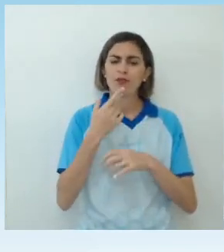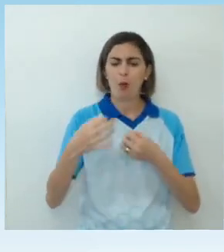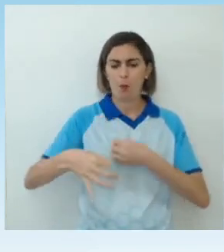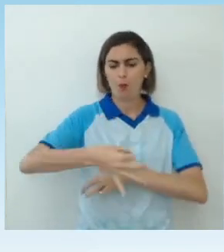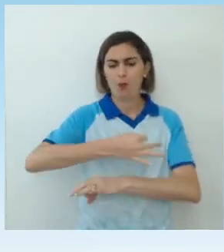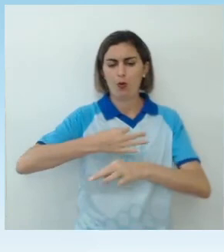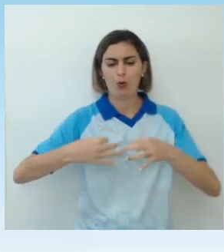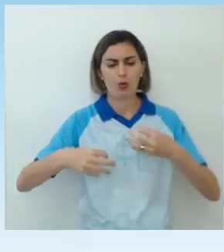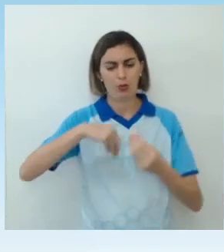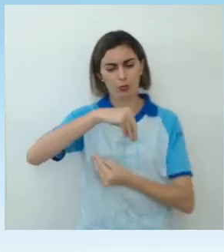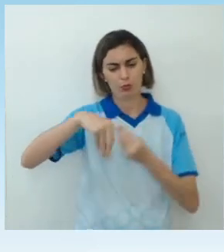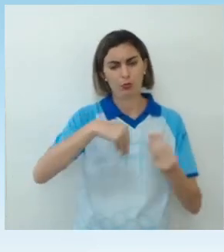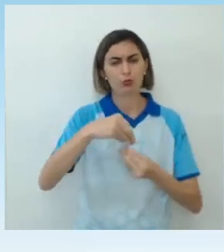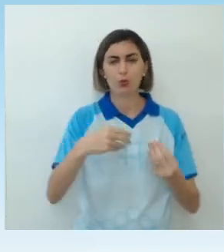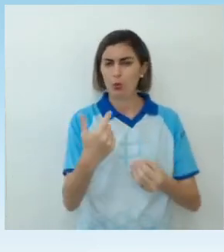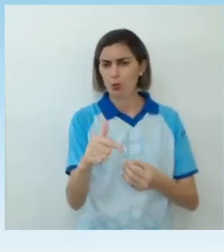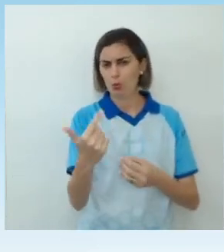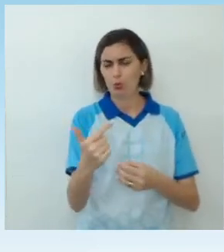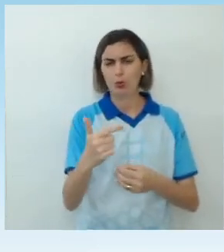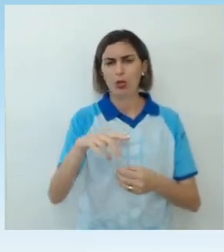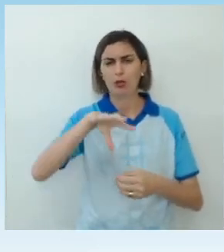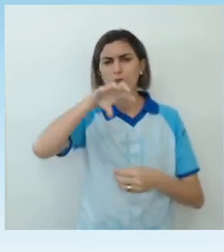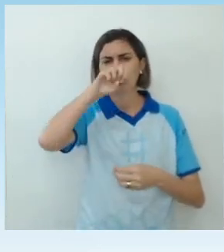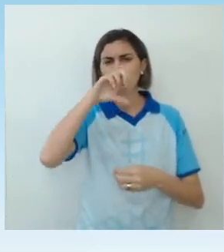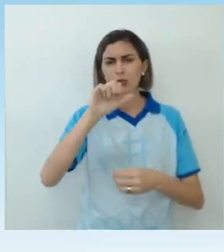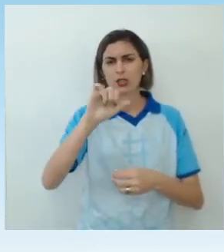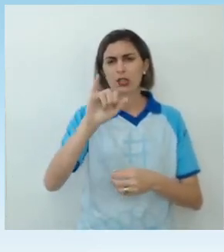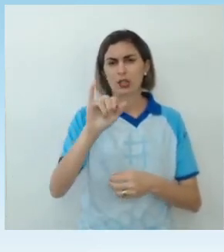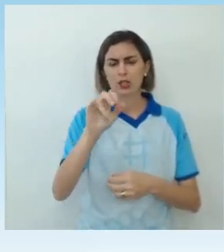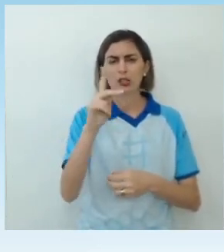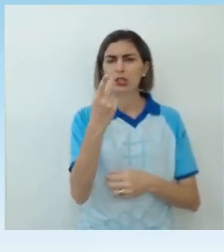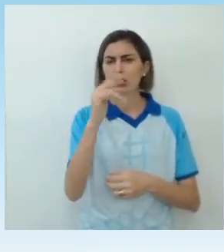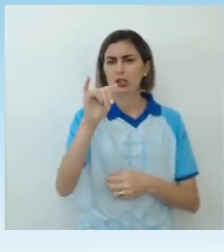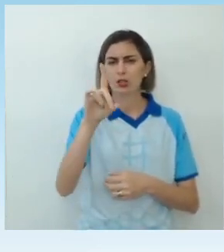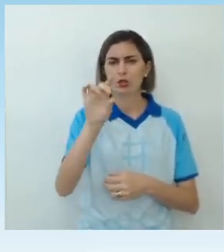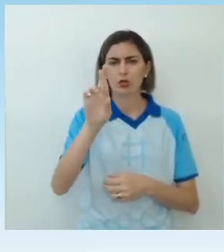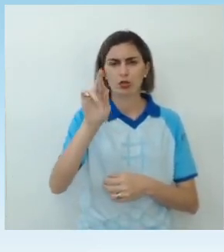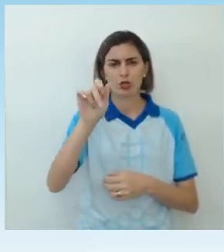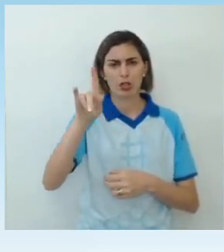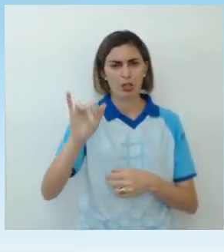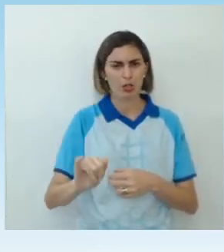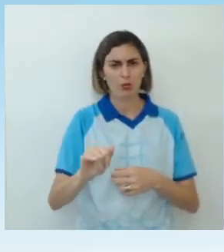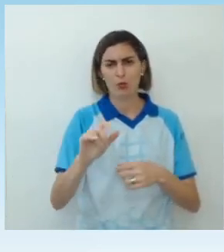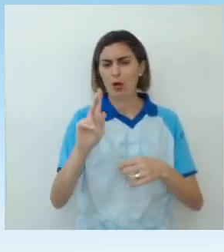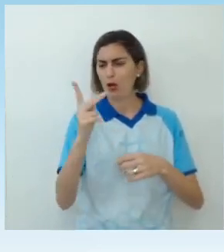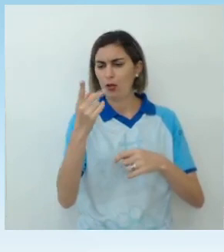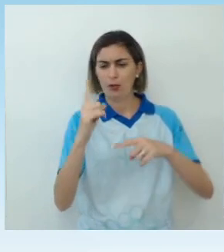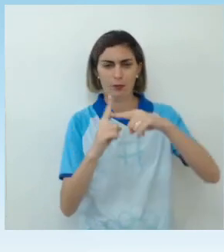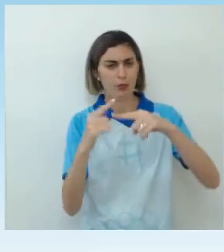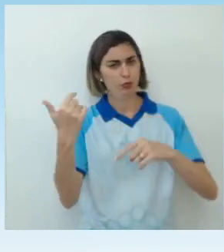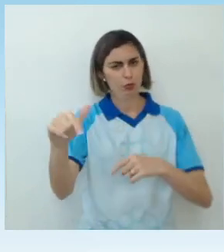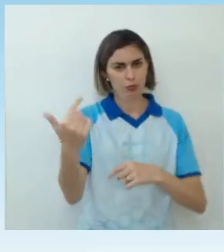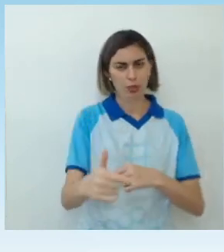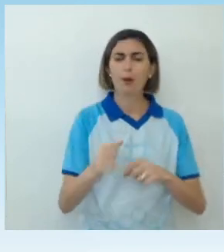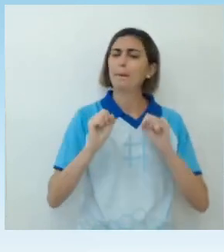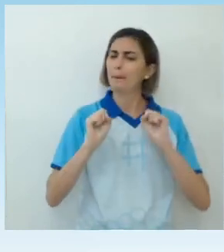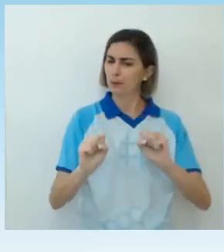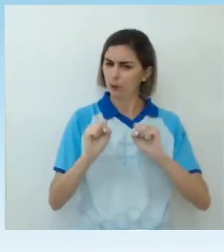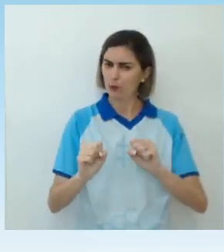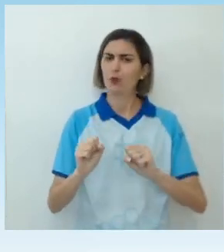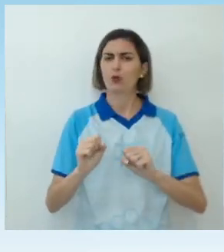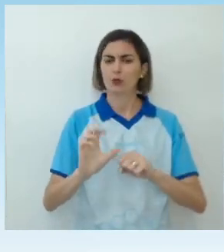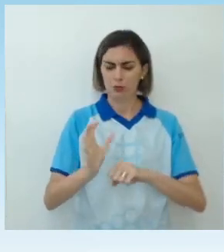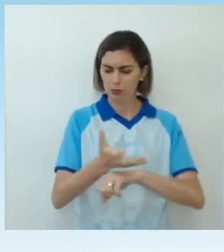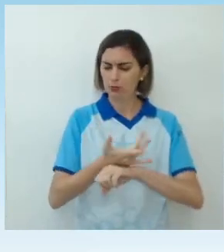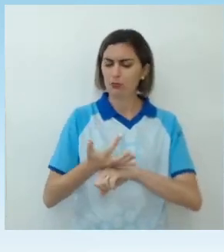uma substância não tenha hidrogênio na sua estrutura e não produza H+, ainda assim ela pode ser um